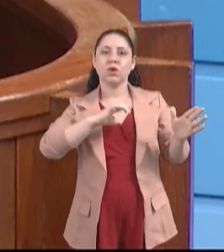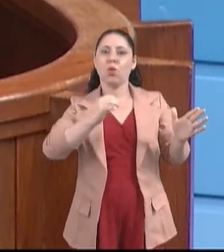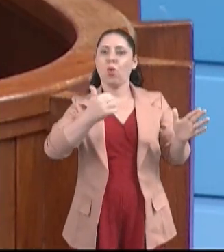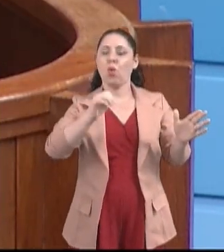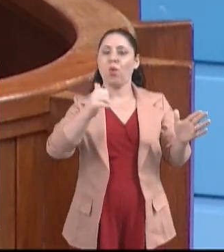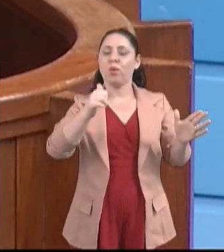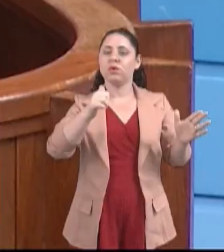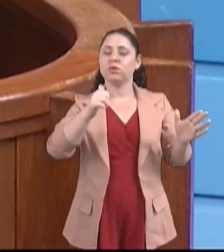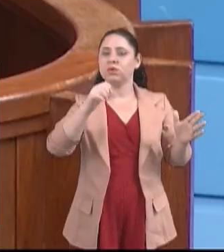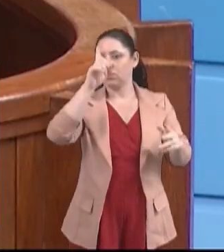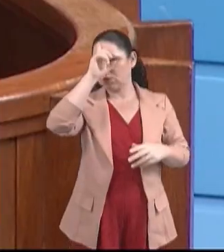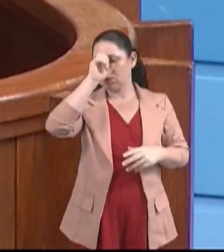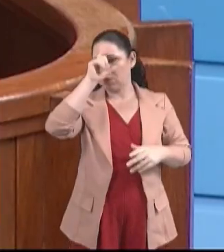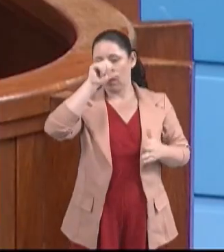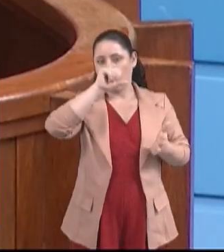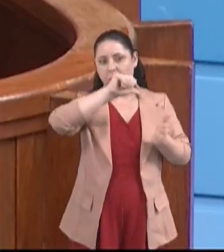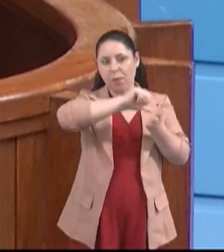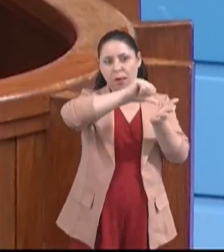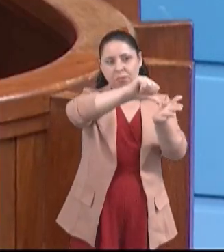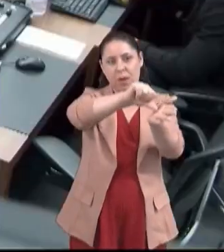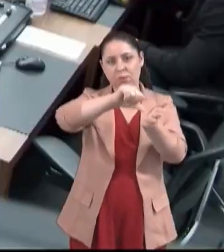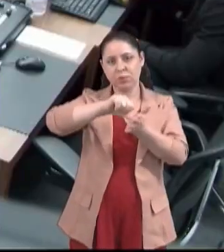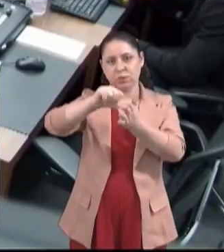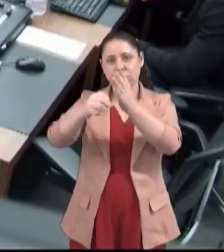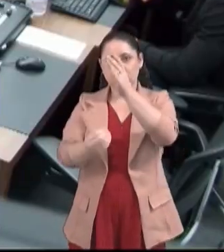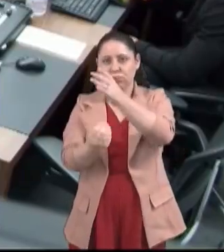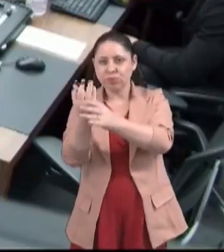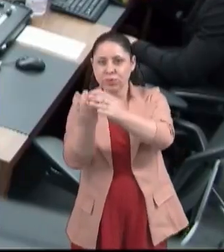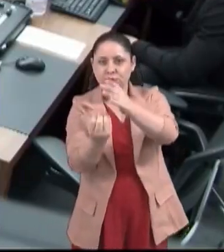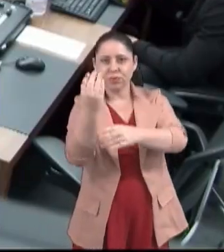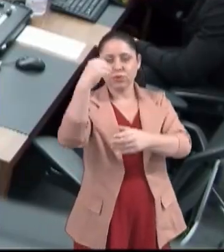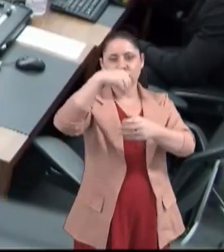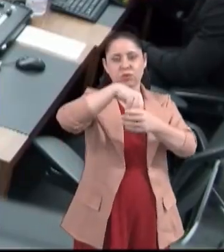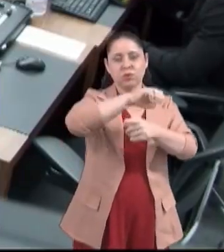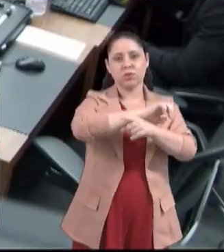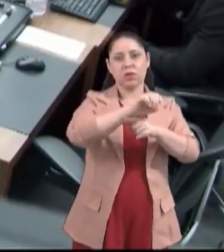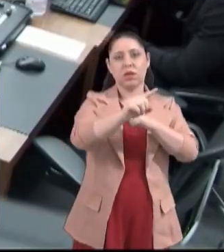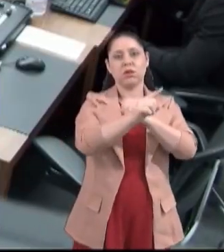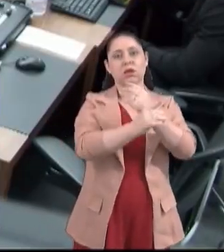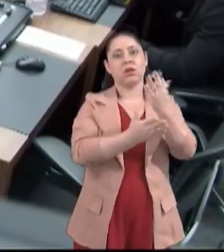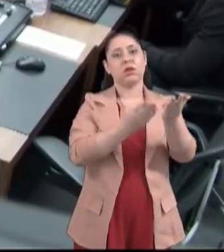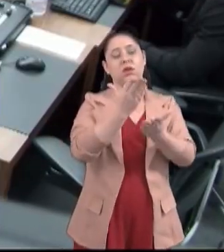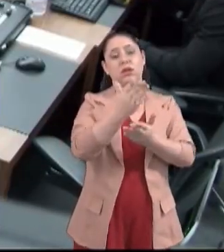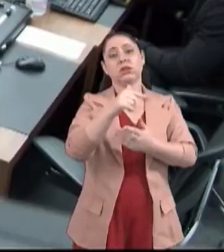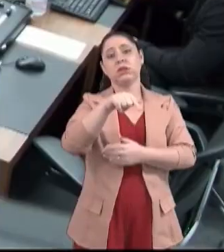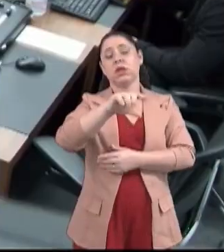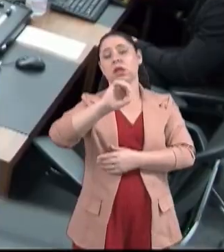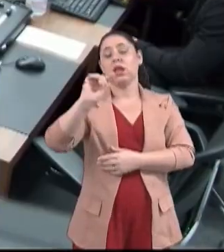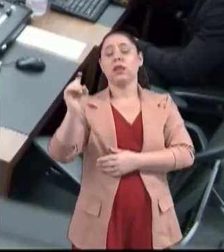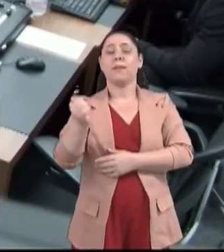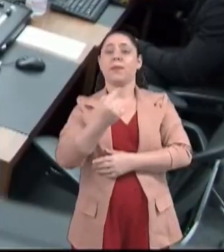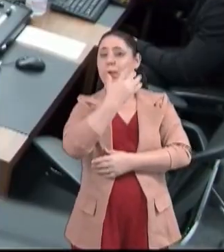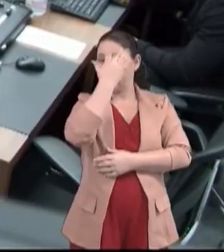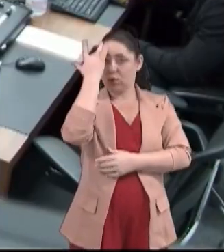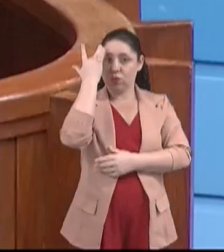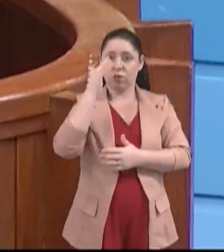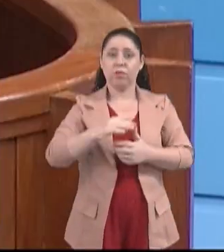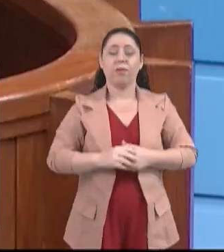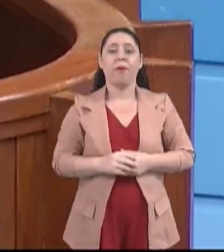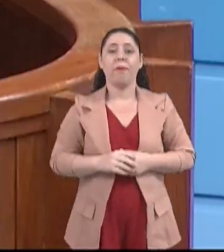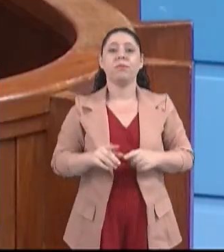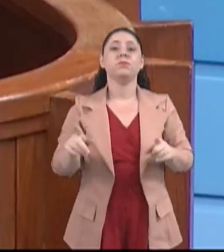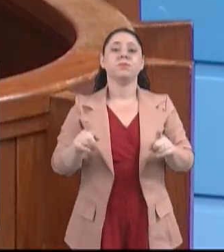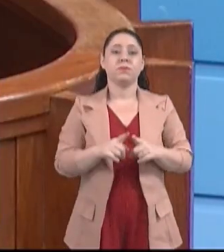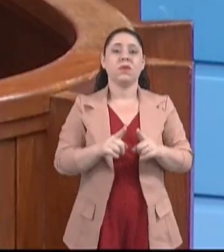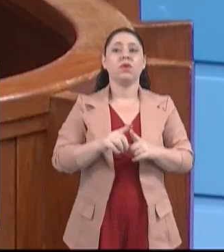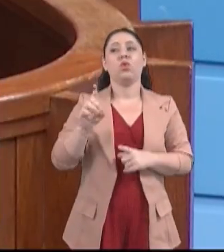11 hospitais hoje construídos no estado de Mato Grosso do Sul para atender esses 70 mil funcionários,